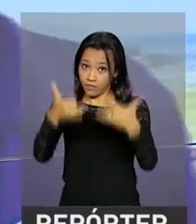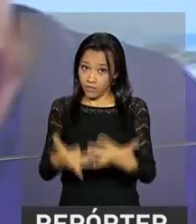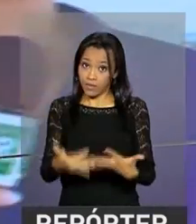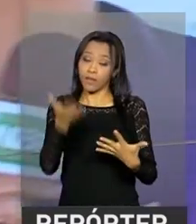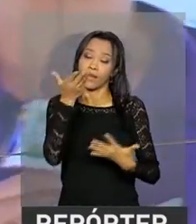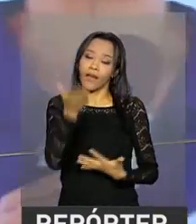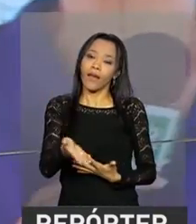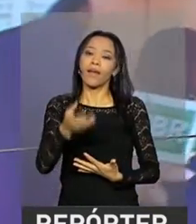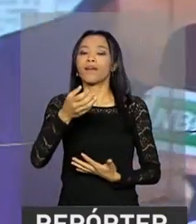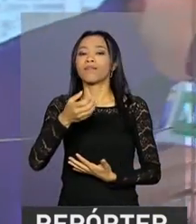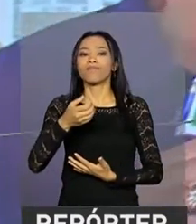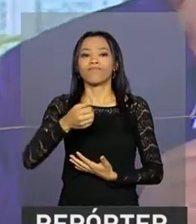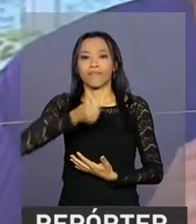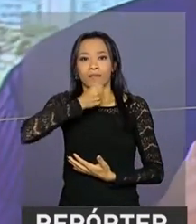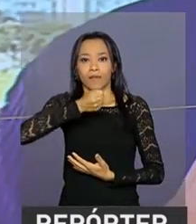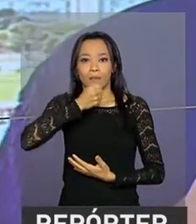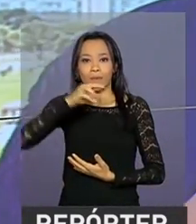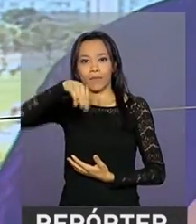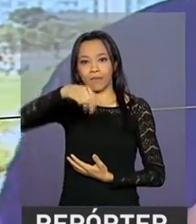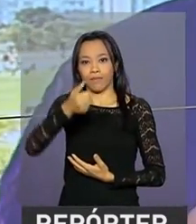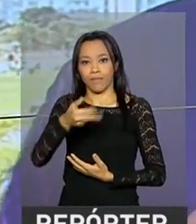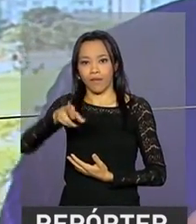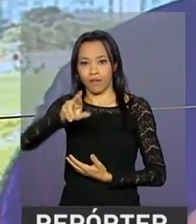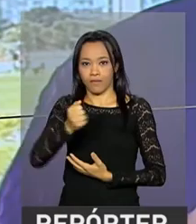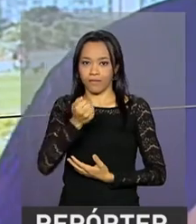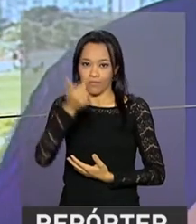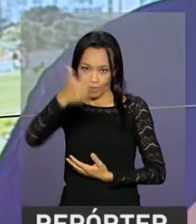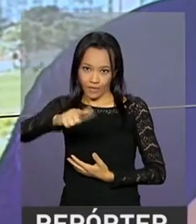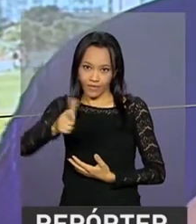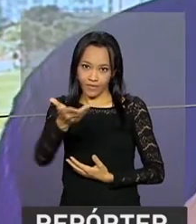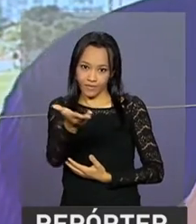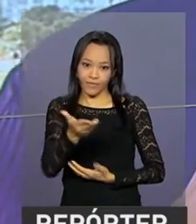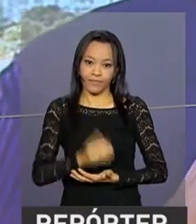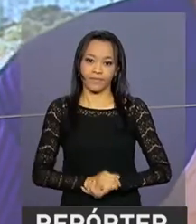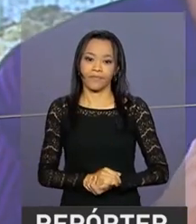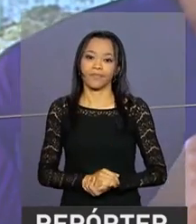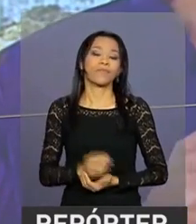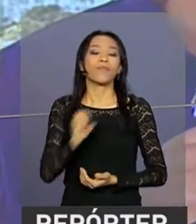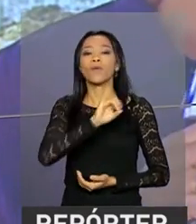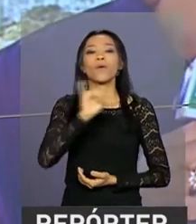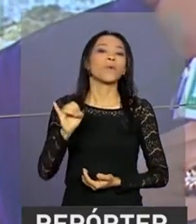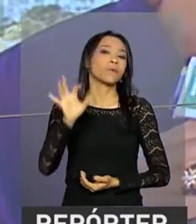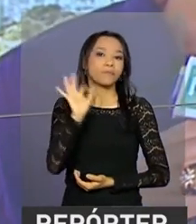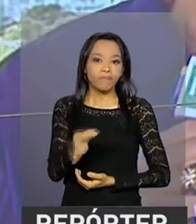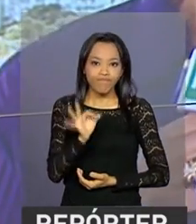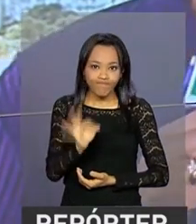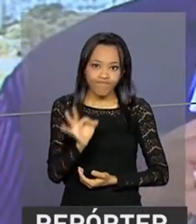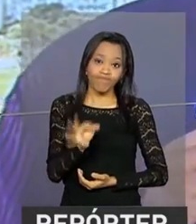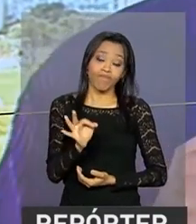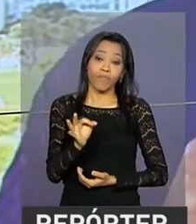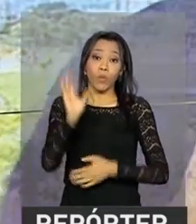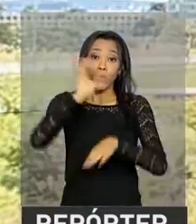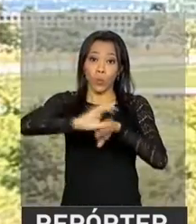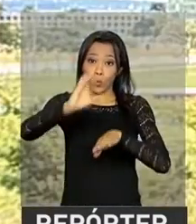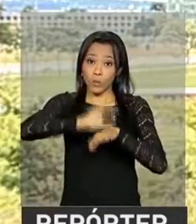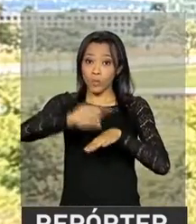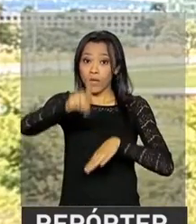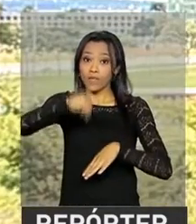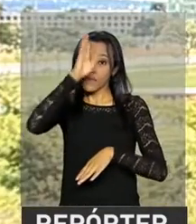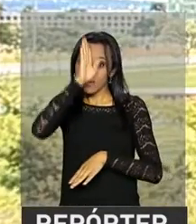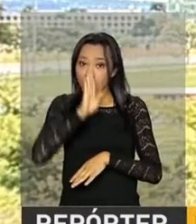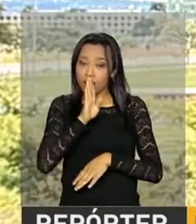vivo a repórter maria que não foi mais uma vez o ele é adereço mesmo olha o curso é de graça